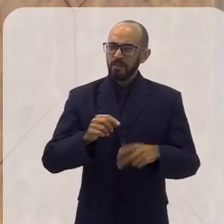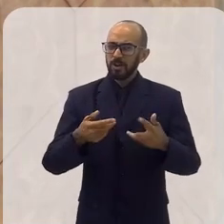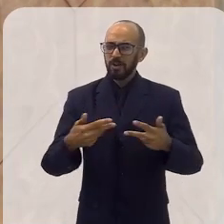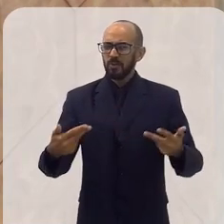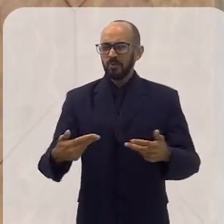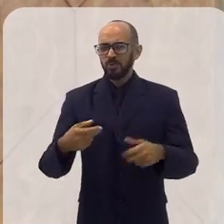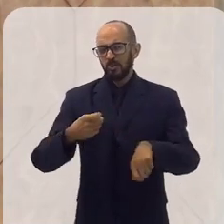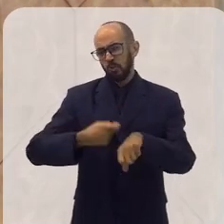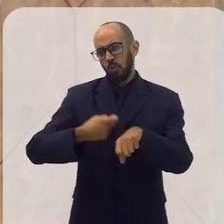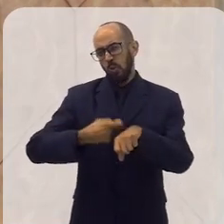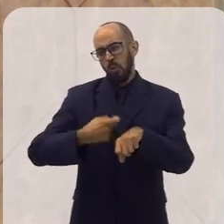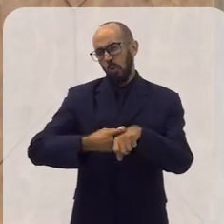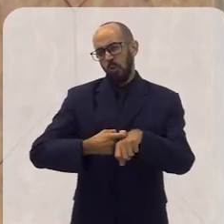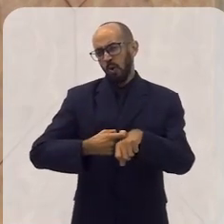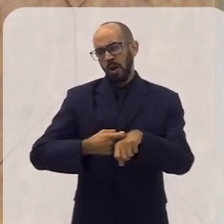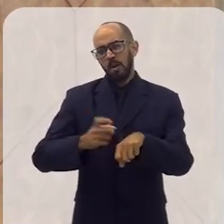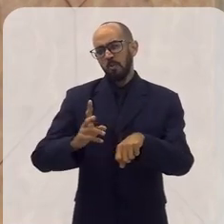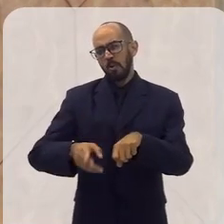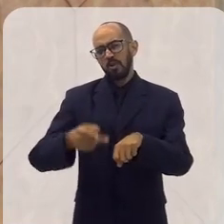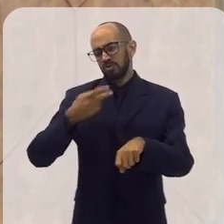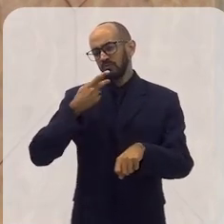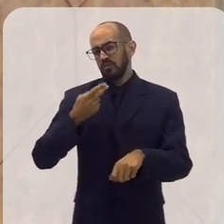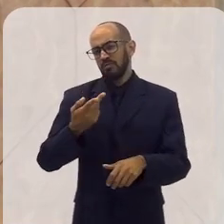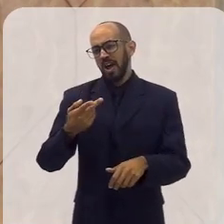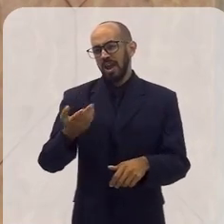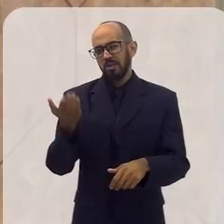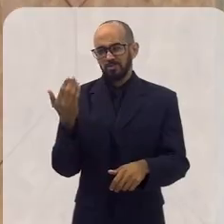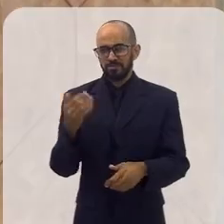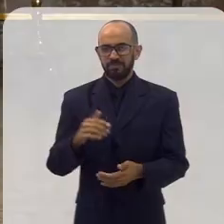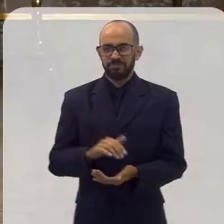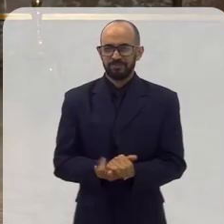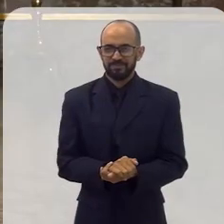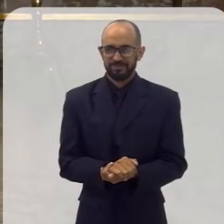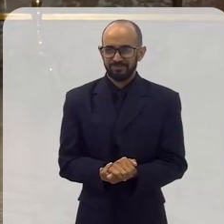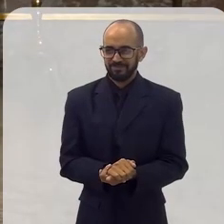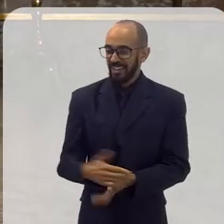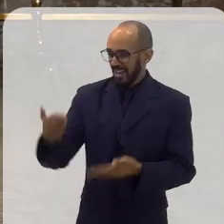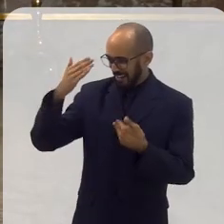coisa assim tão dura como muitas pessoas pensam.